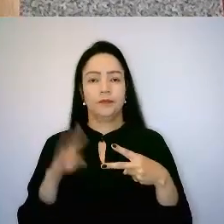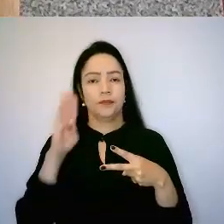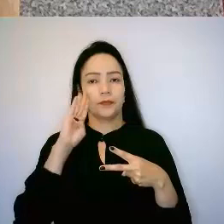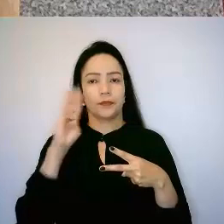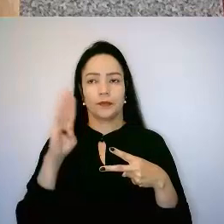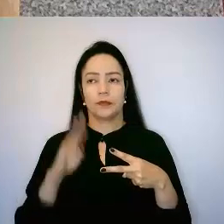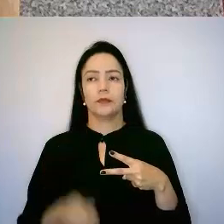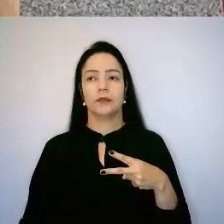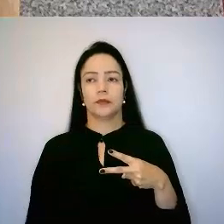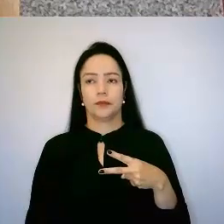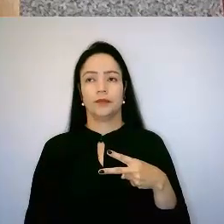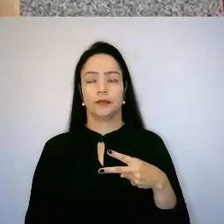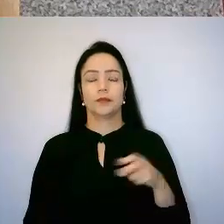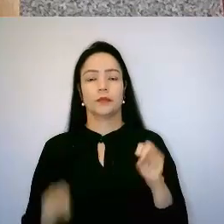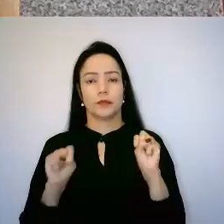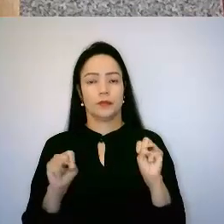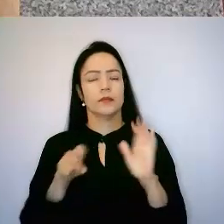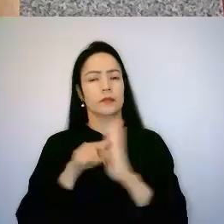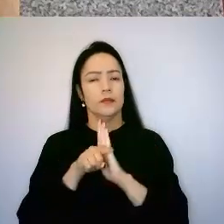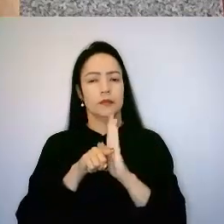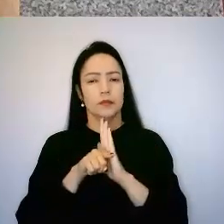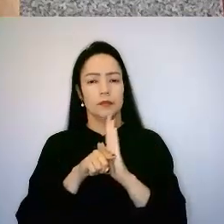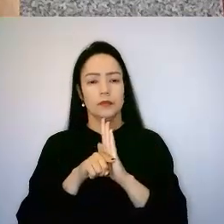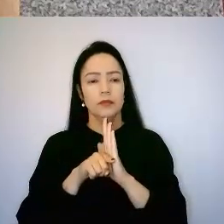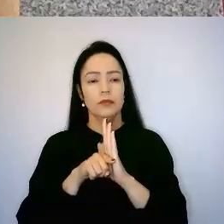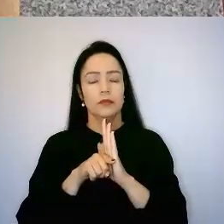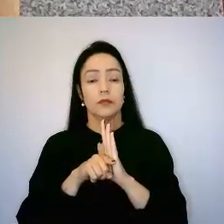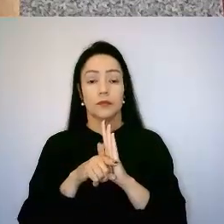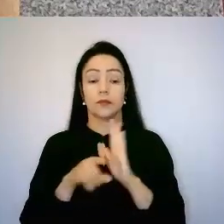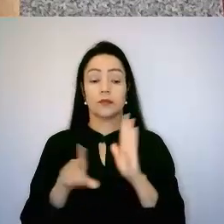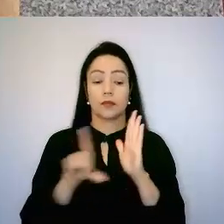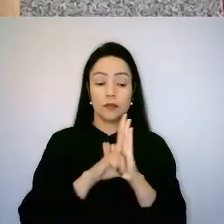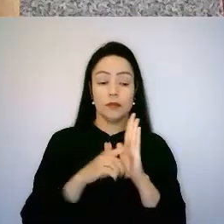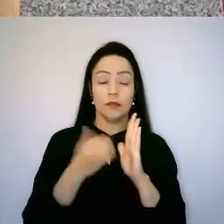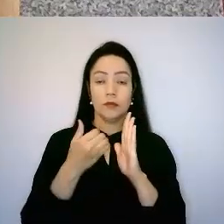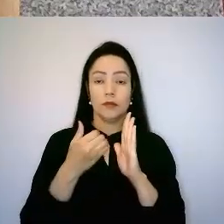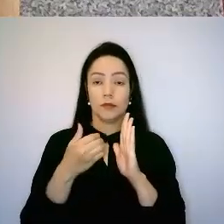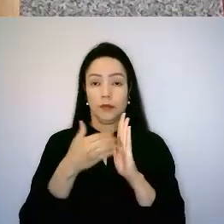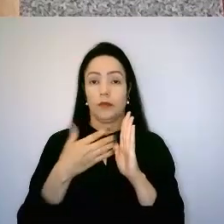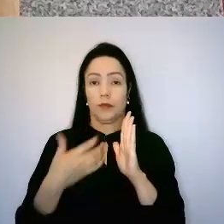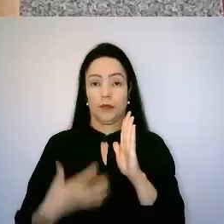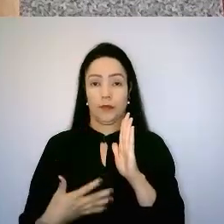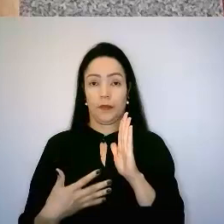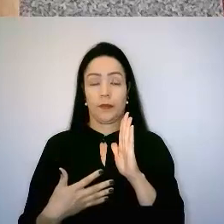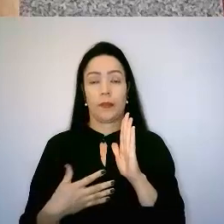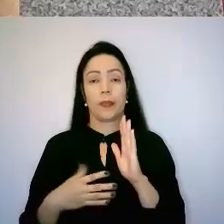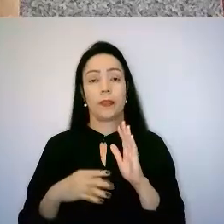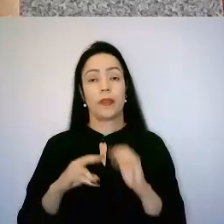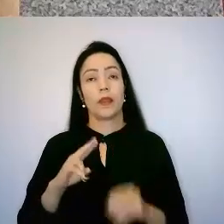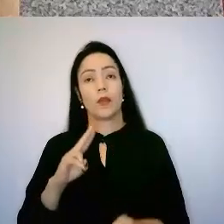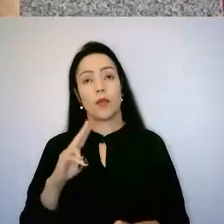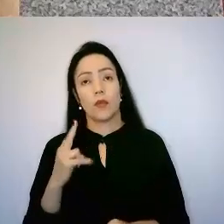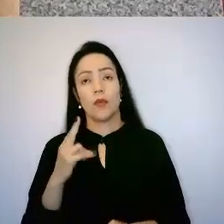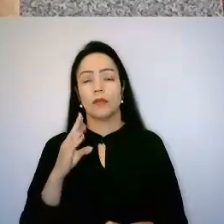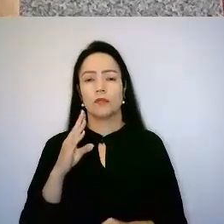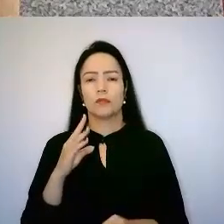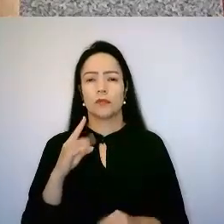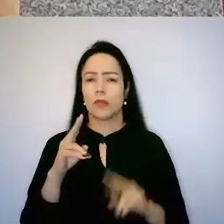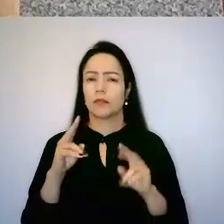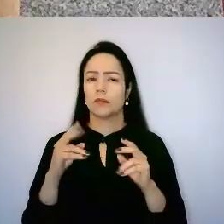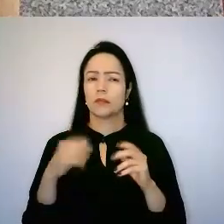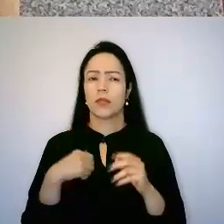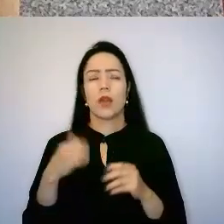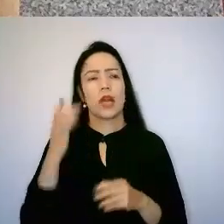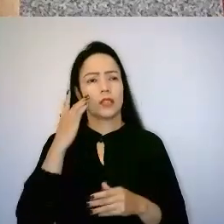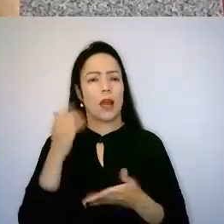analisar tanto de uma ótica estritamente legal quanto de uma ótica mais holística mais Príncipe biológica no primeiro ponto